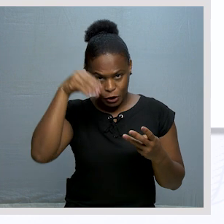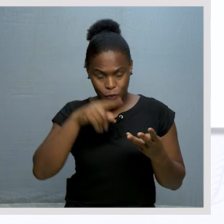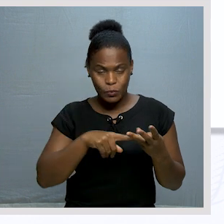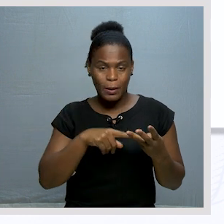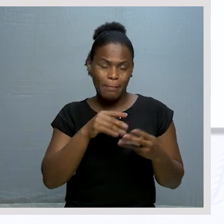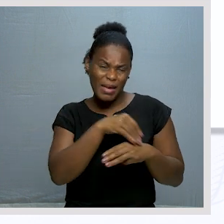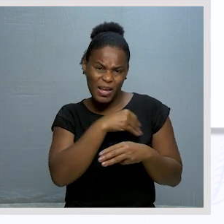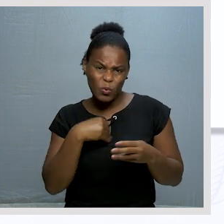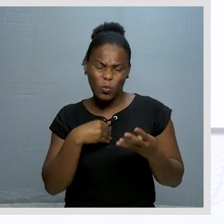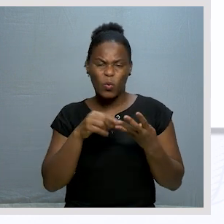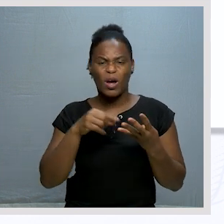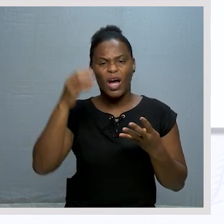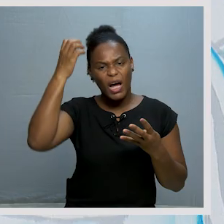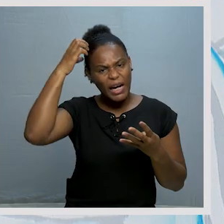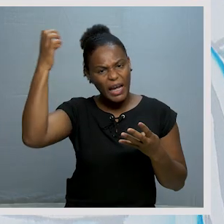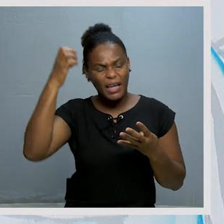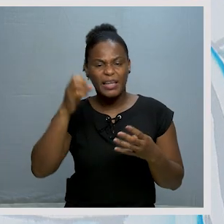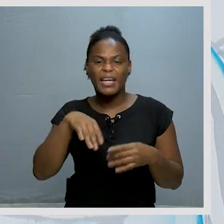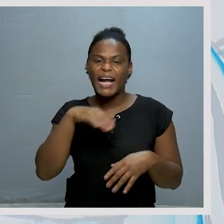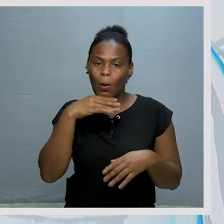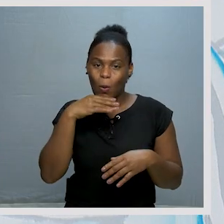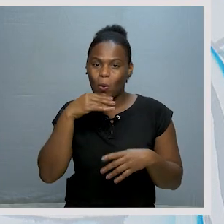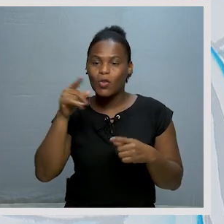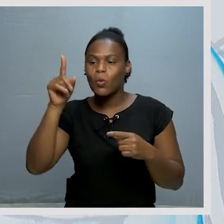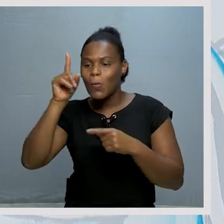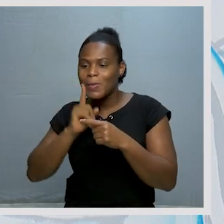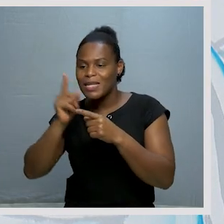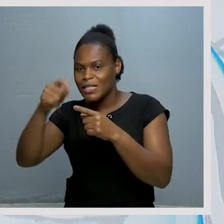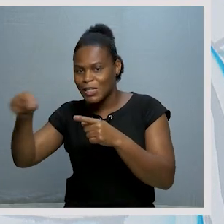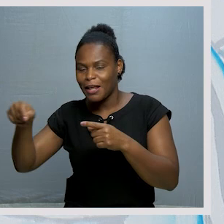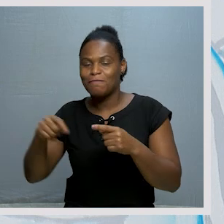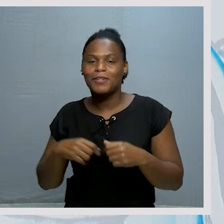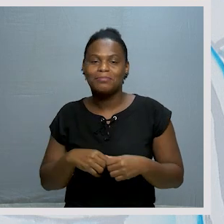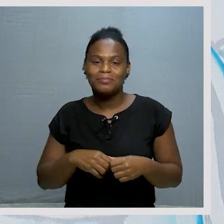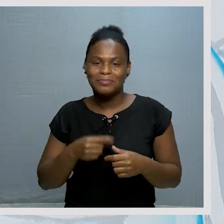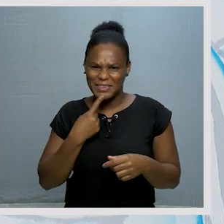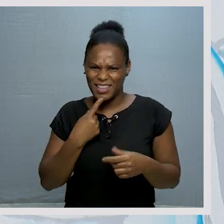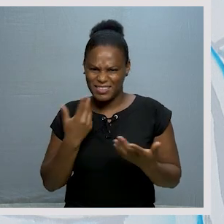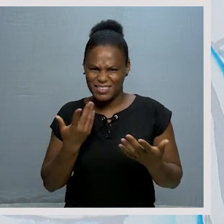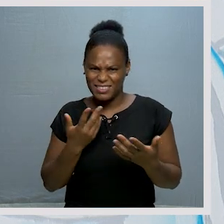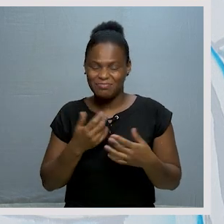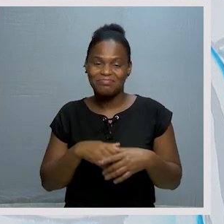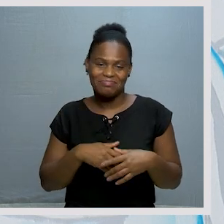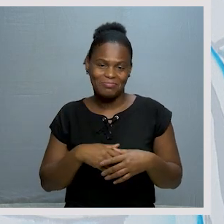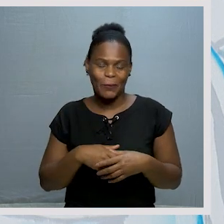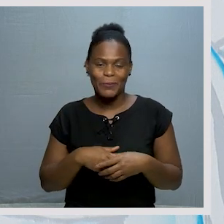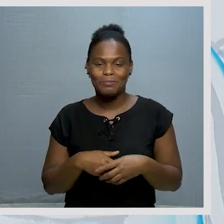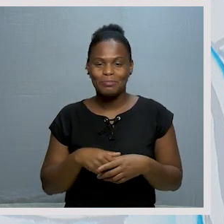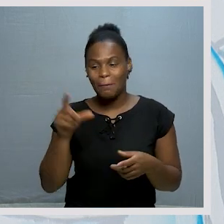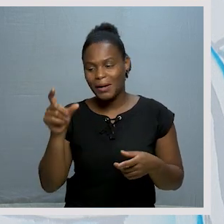rei e cão. Vocês vão escrever o quê? O feminino dessas palavras.